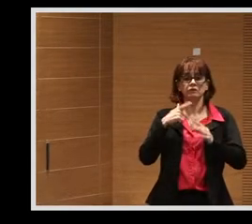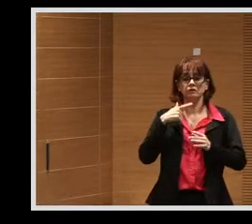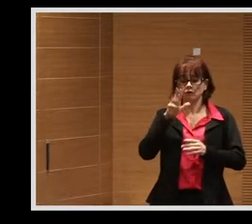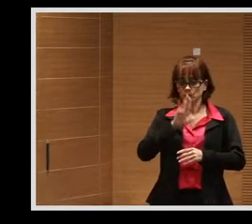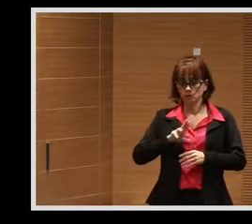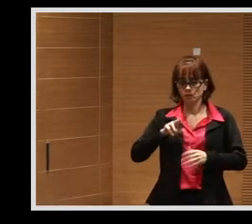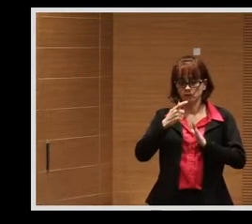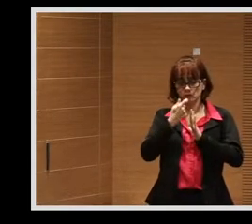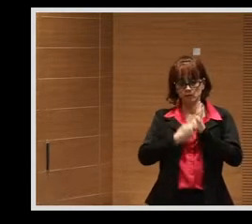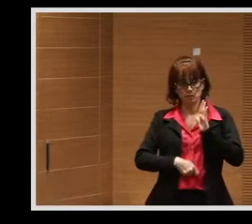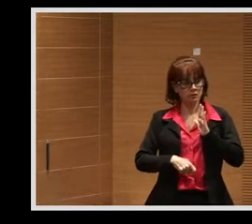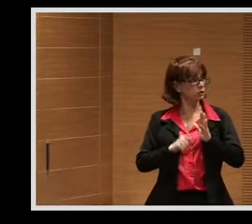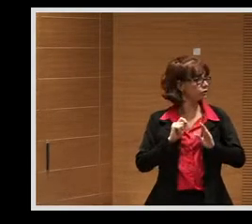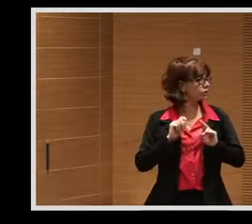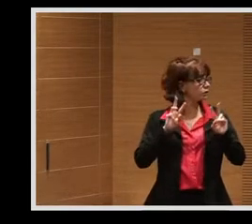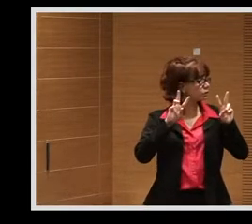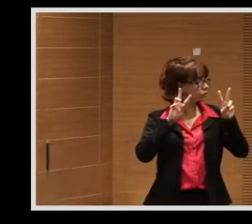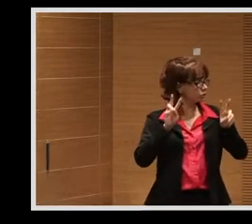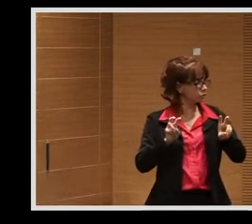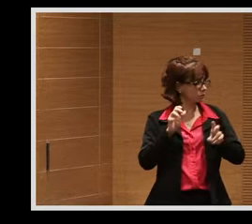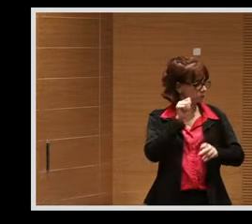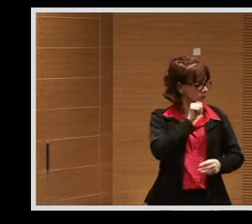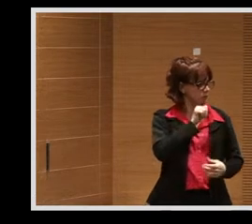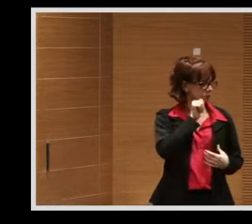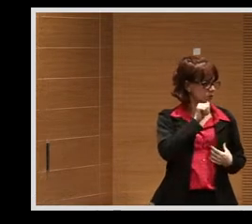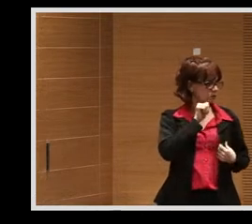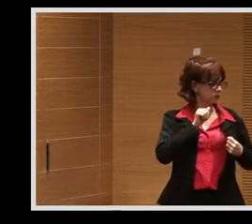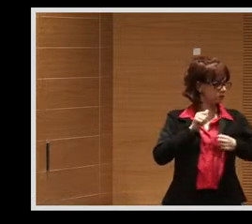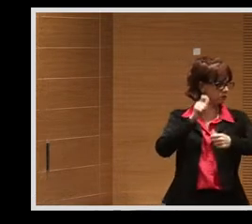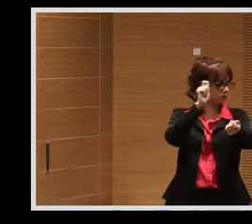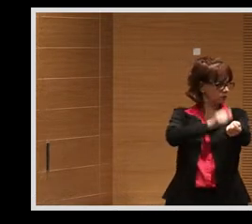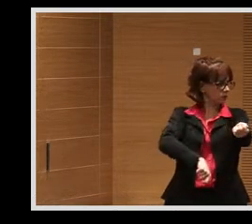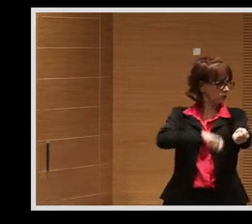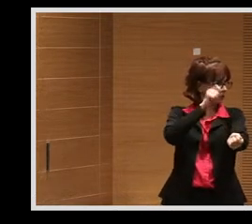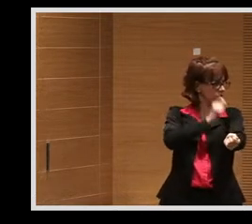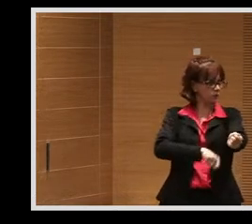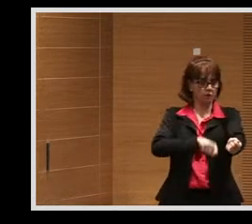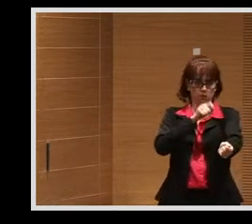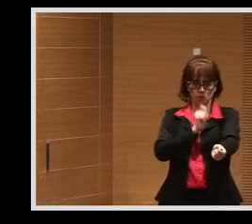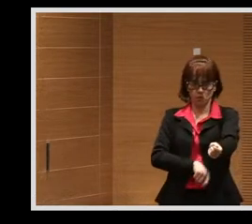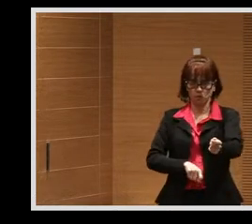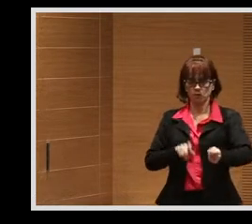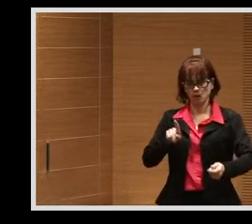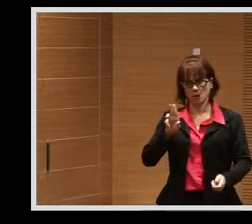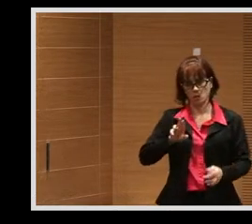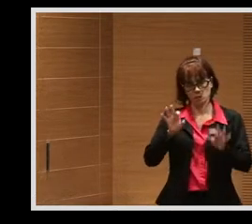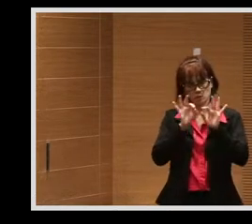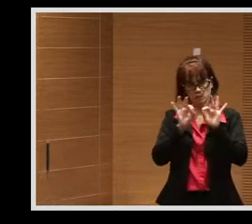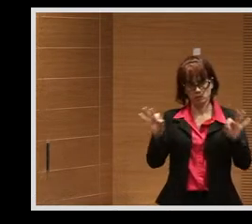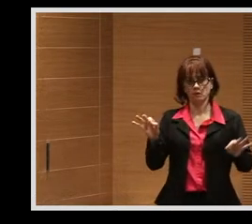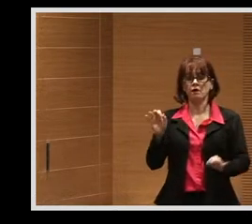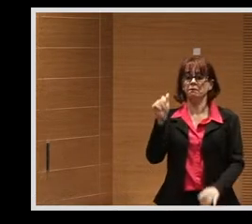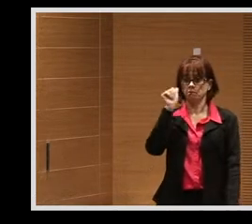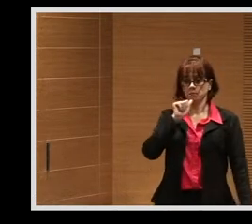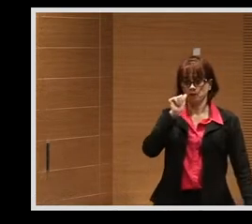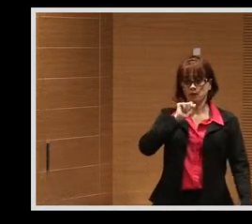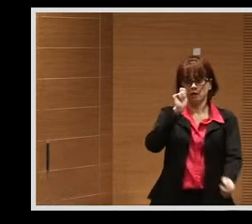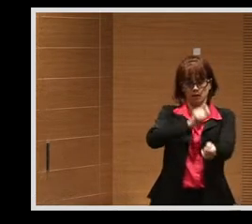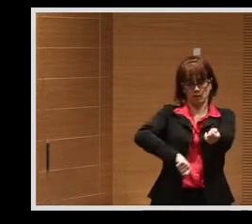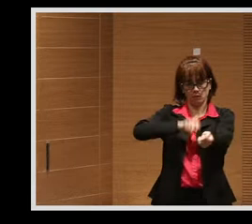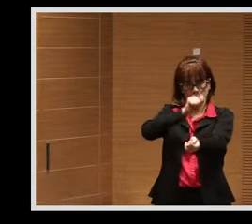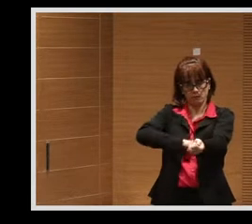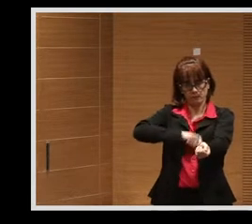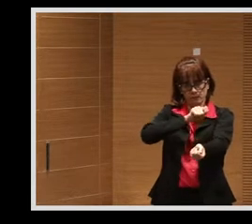texto. É sobre as meninas que se cortam, ela usa essa expressão, entre aspas,